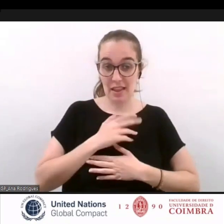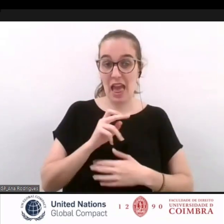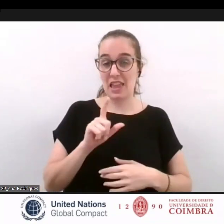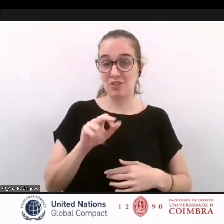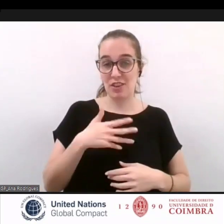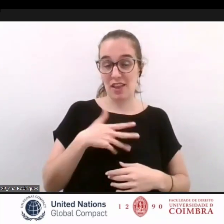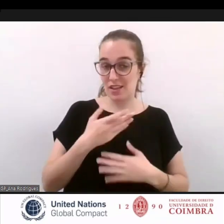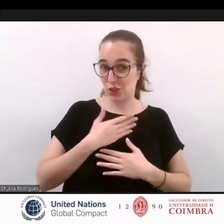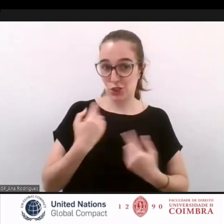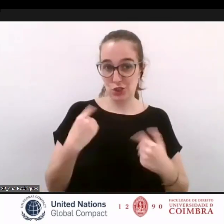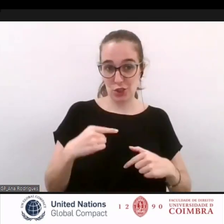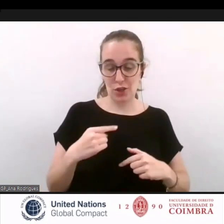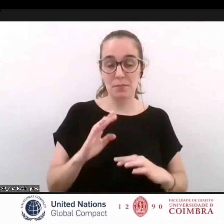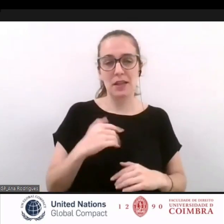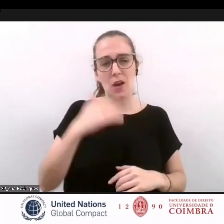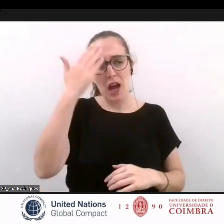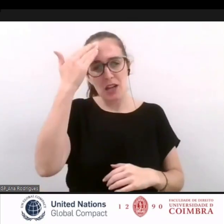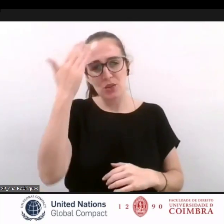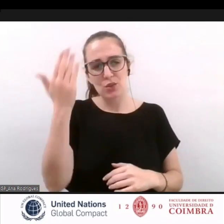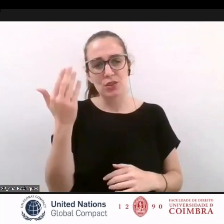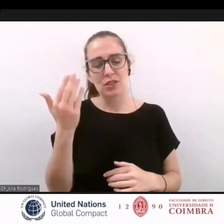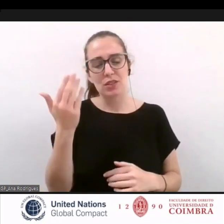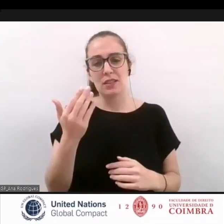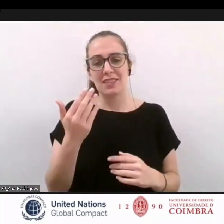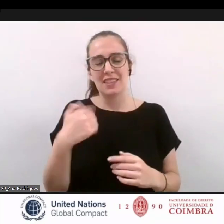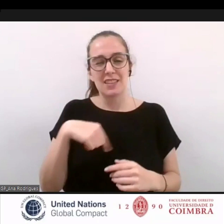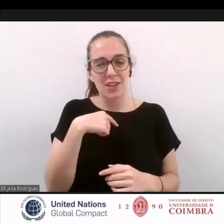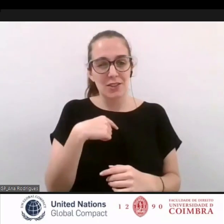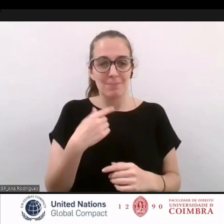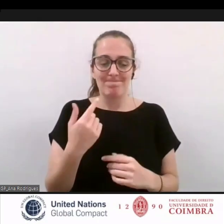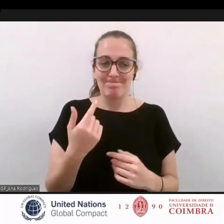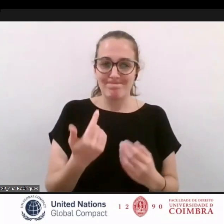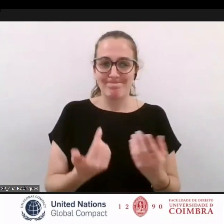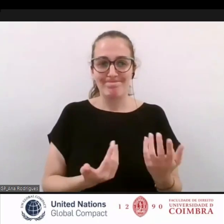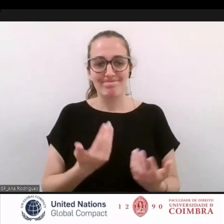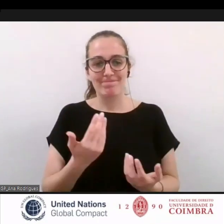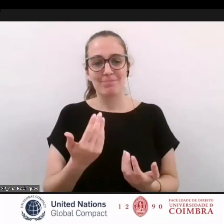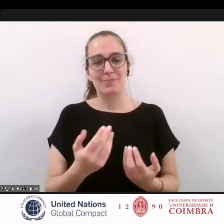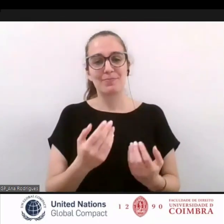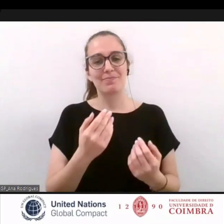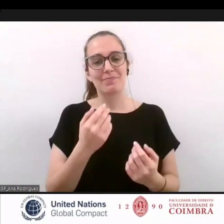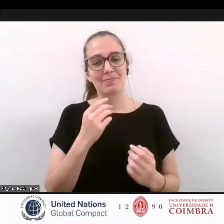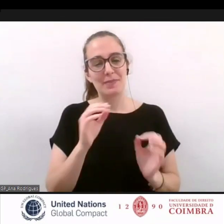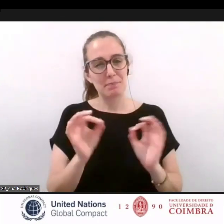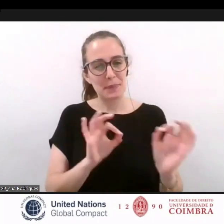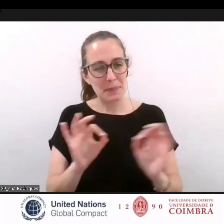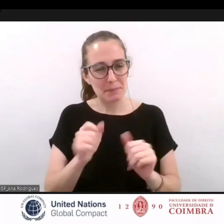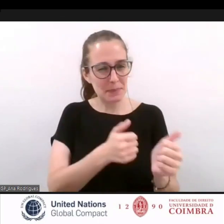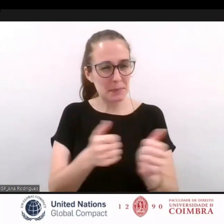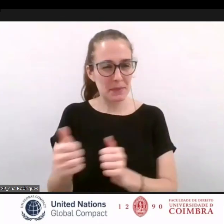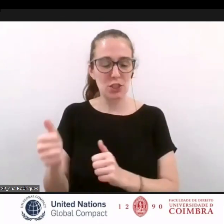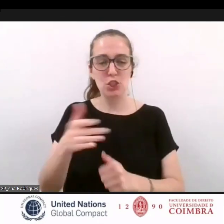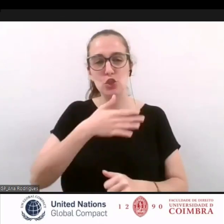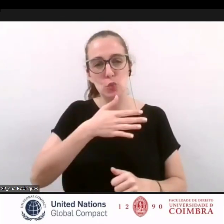penso que ainda não é parte do discurso da